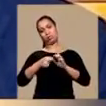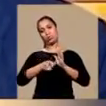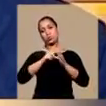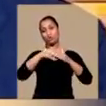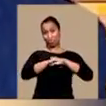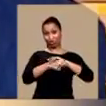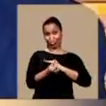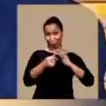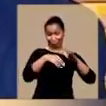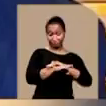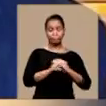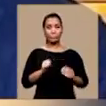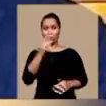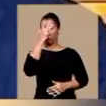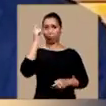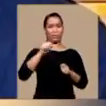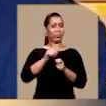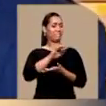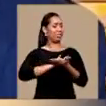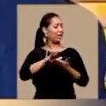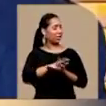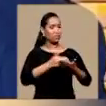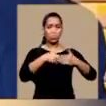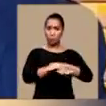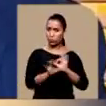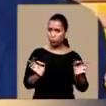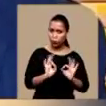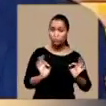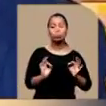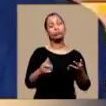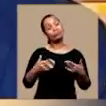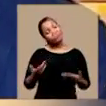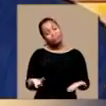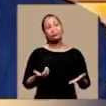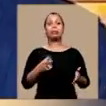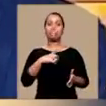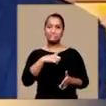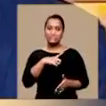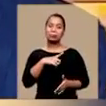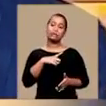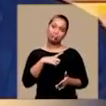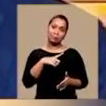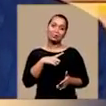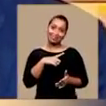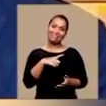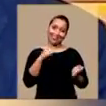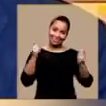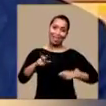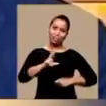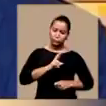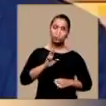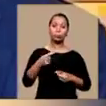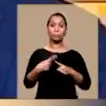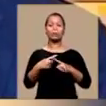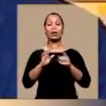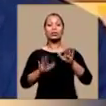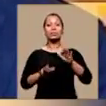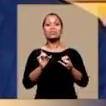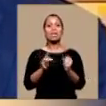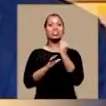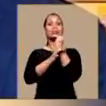6 meses. Bom, se essa pessoa não fez essa reserva, teoricamente ainda tem salvação, porque às vezes ela tem